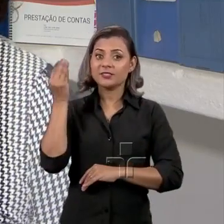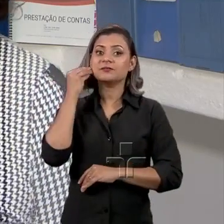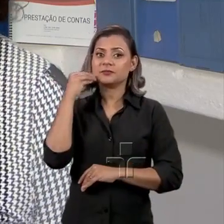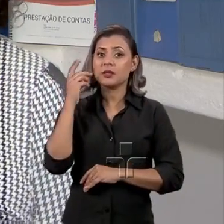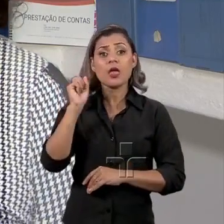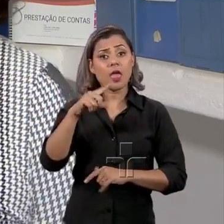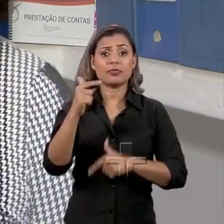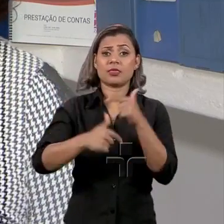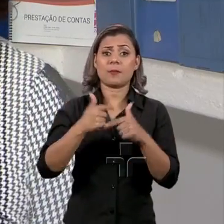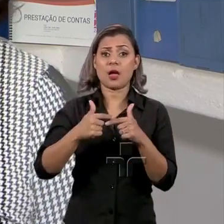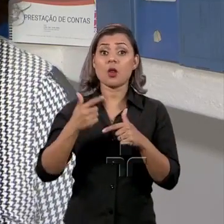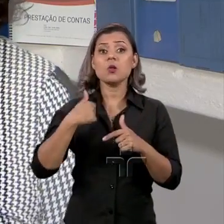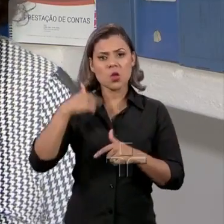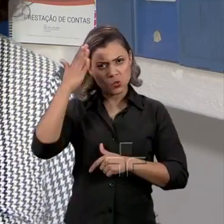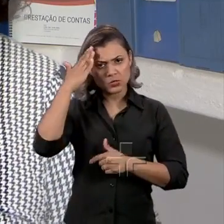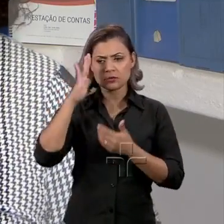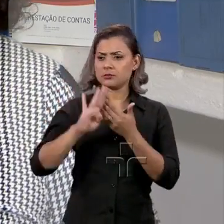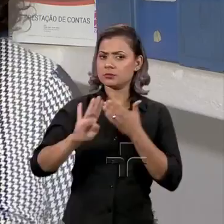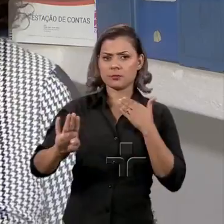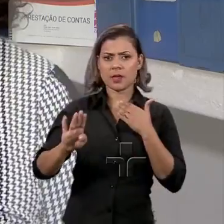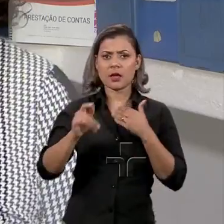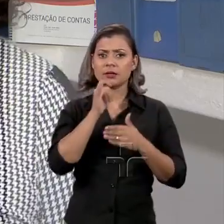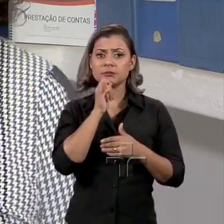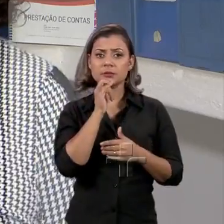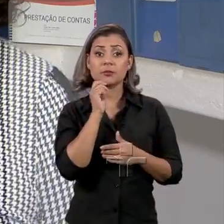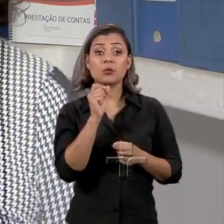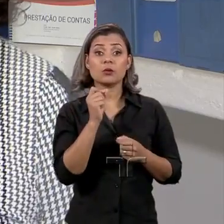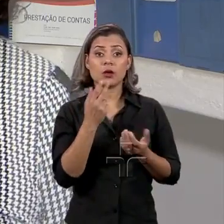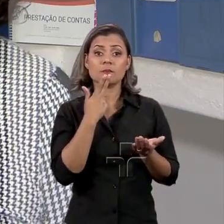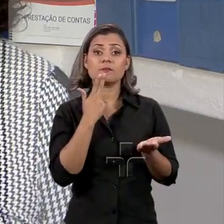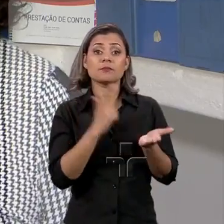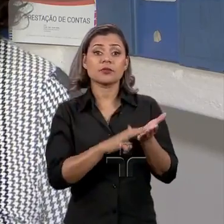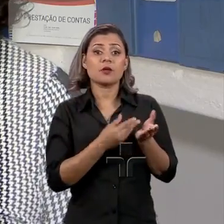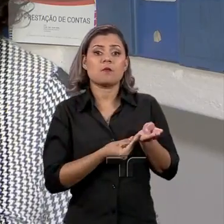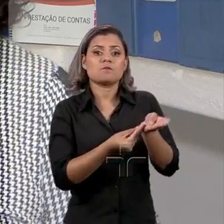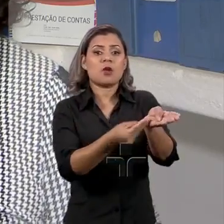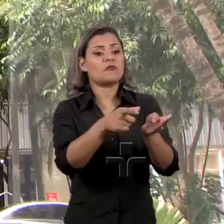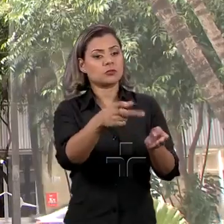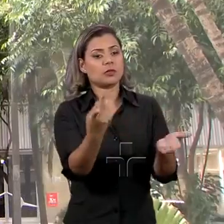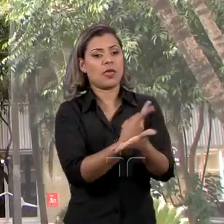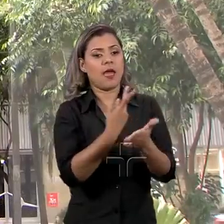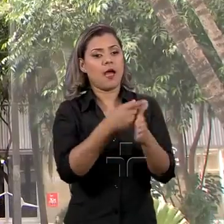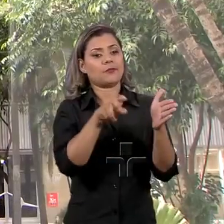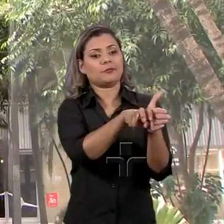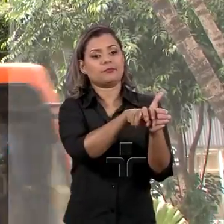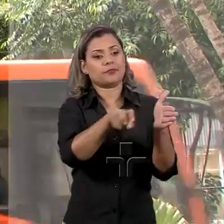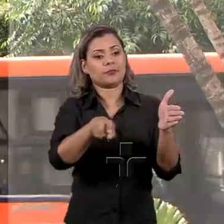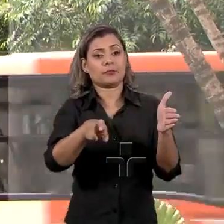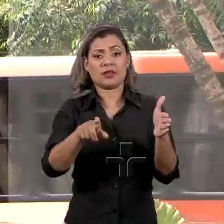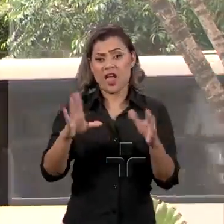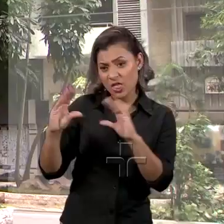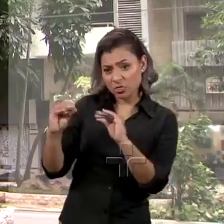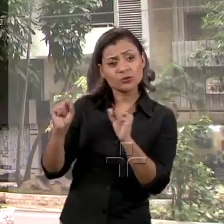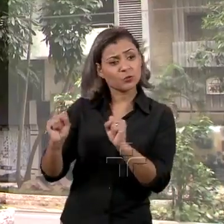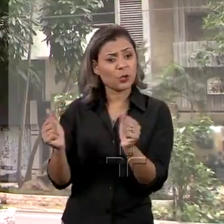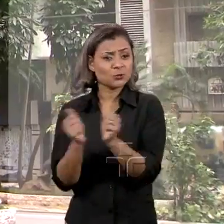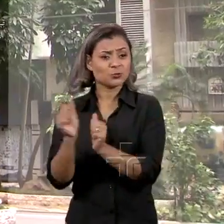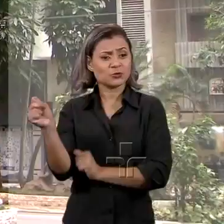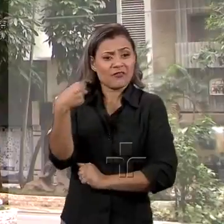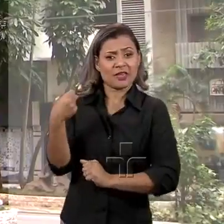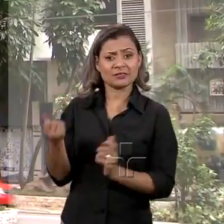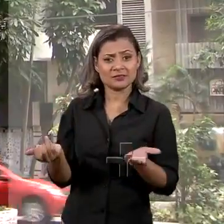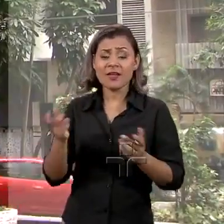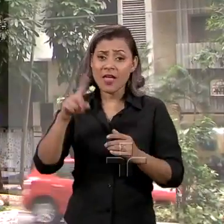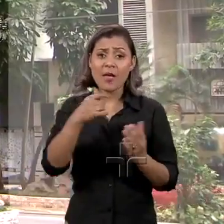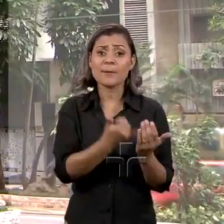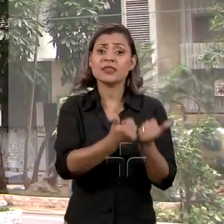qualquer outro. Eu sei separar bem as coisas. Olha, preciso te dar uma notificação porque você parou o carro em local errado. E à noite nós vamos tomar uma cerveja juntas. É o seu